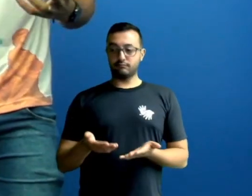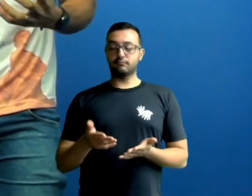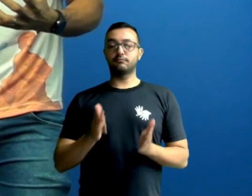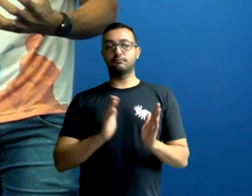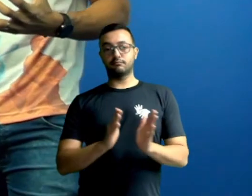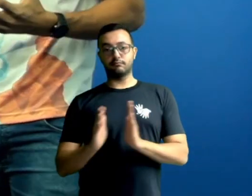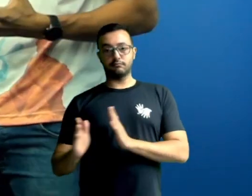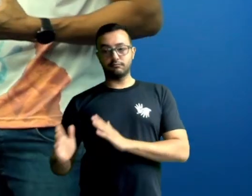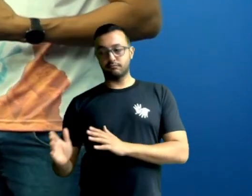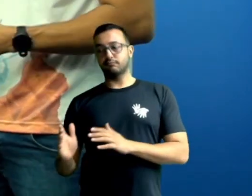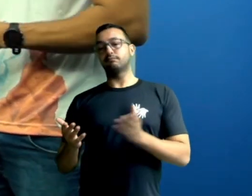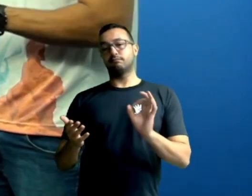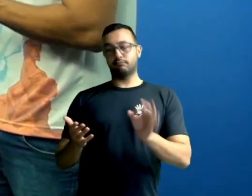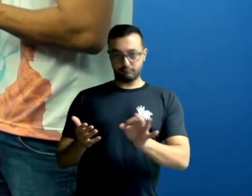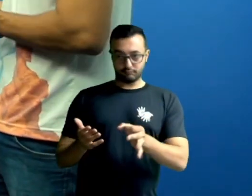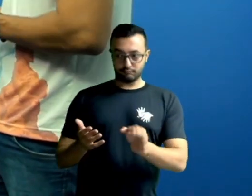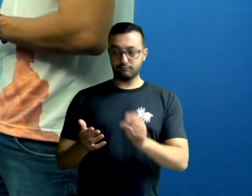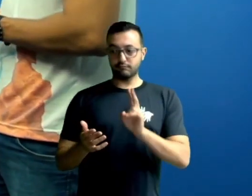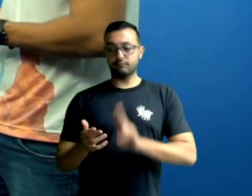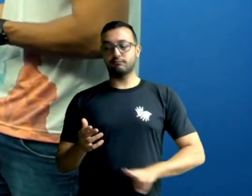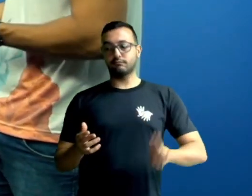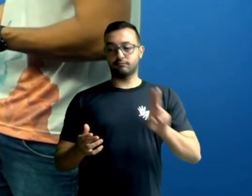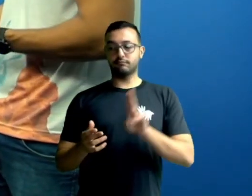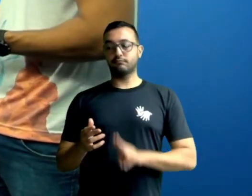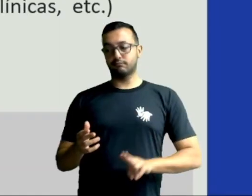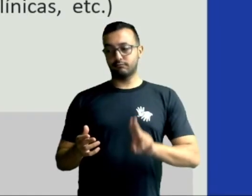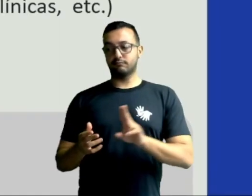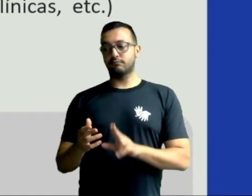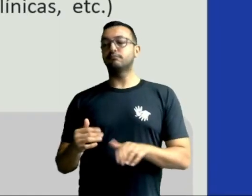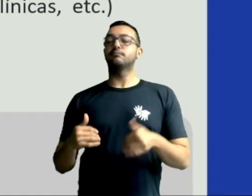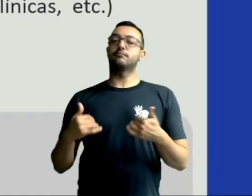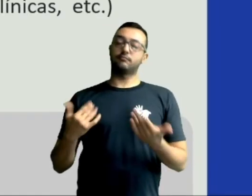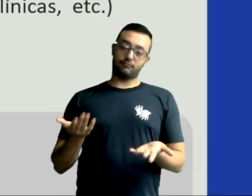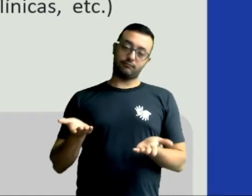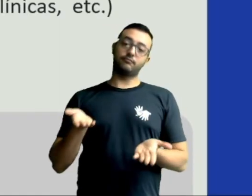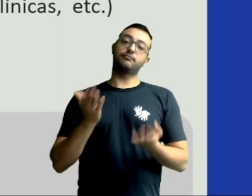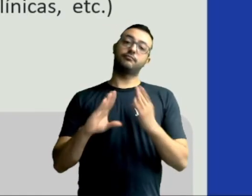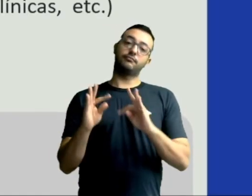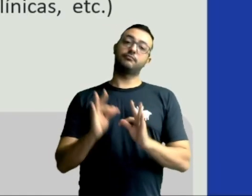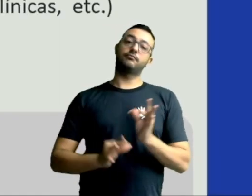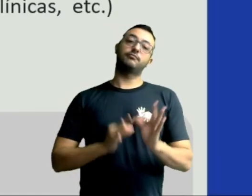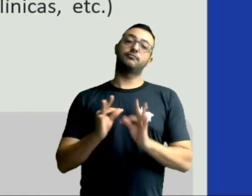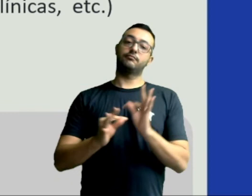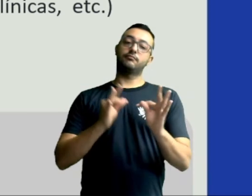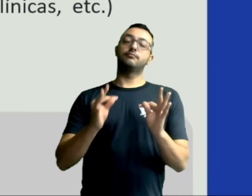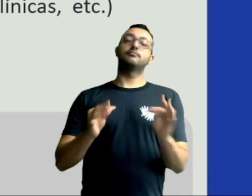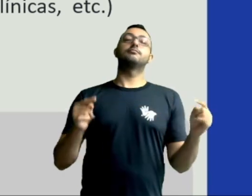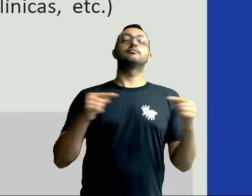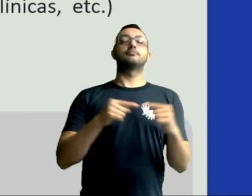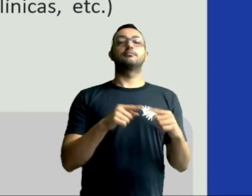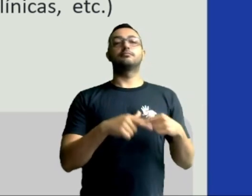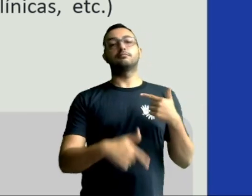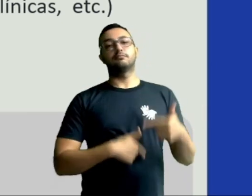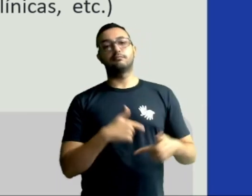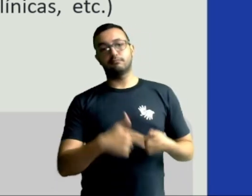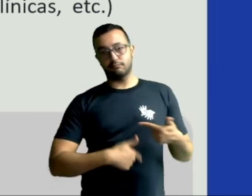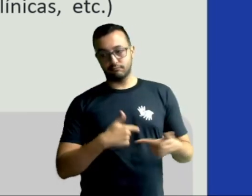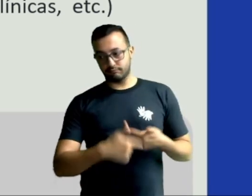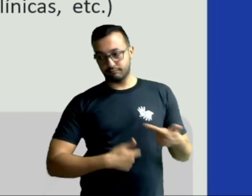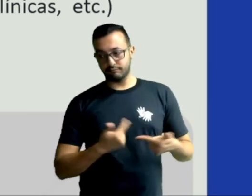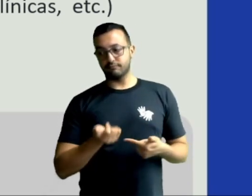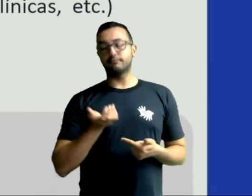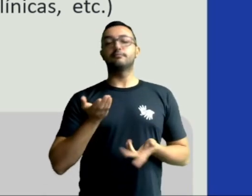outros segmentos, tá certo? Utilizam-se então desses biotecnólogos, tá certo? E atuam no campo